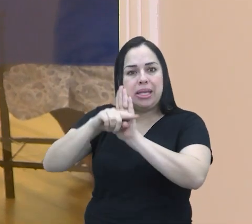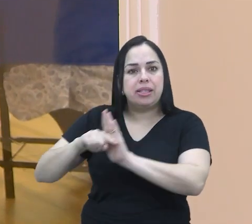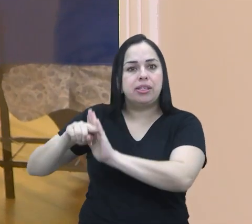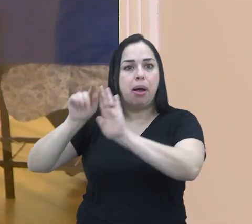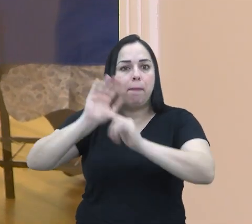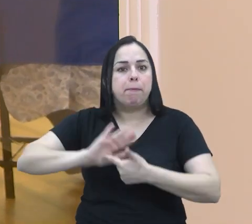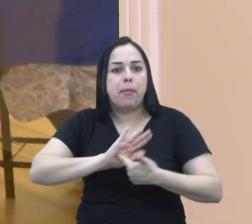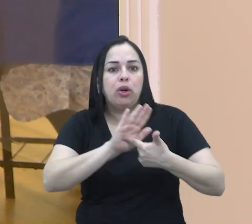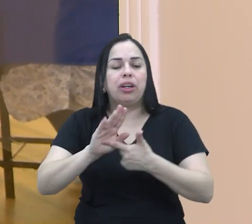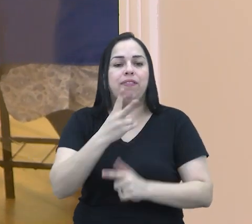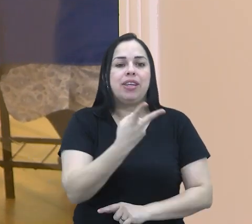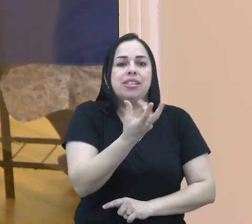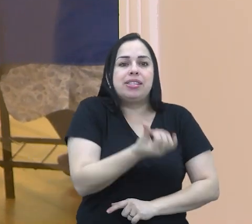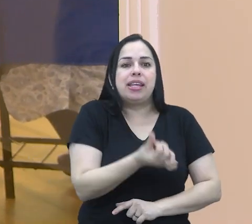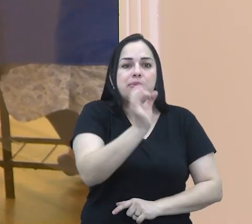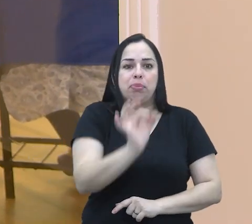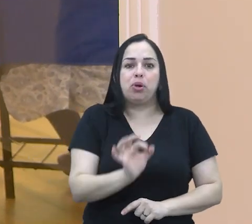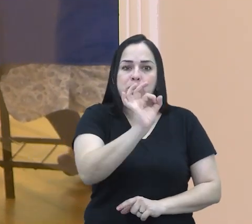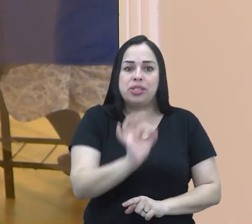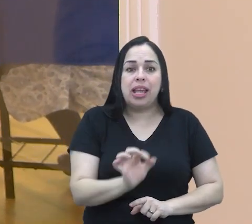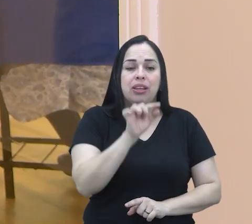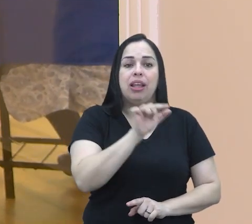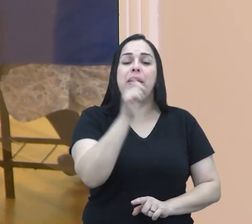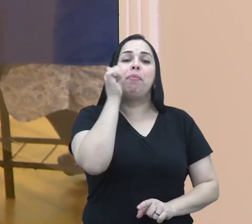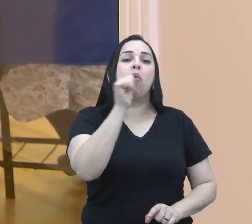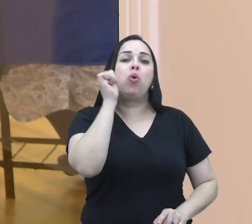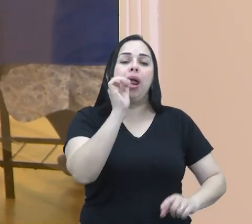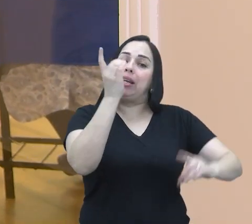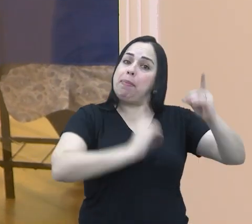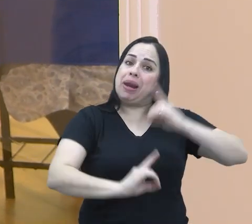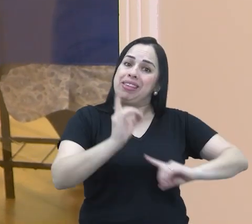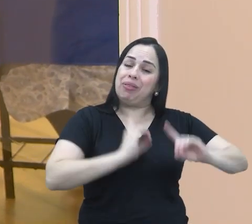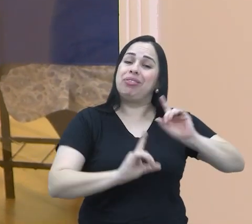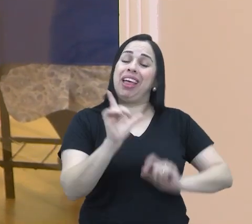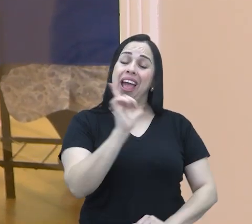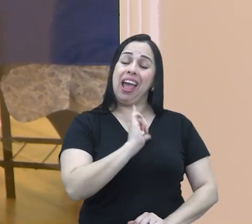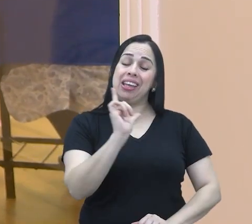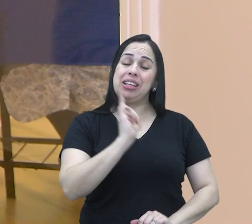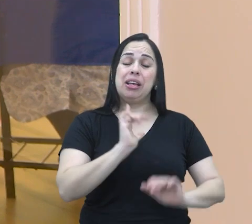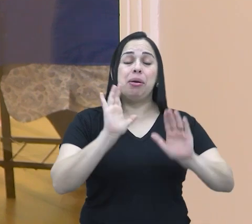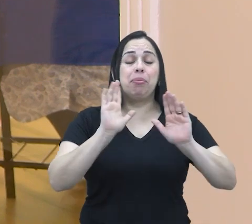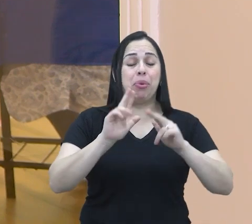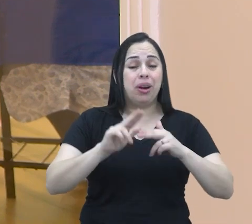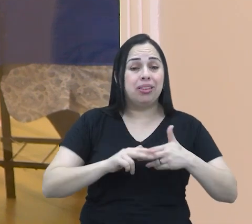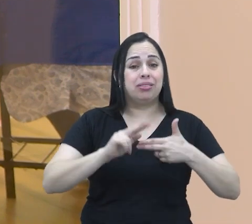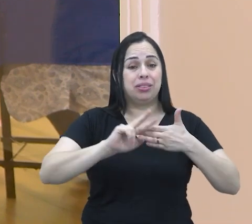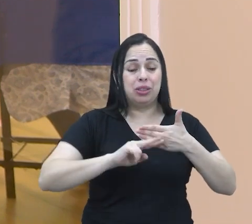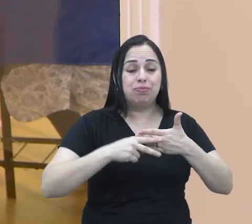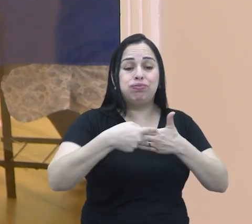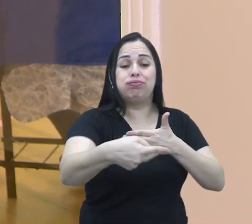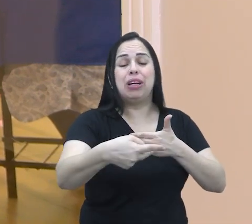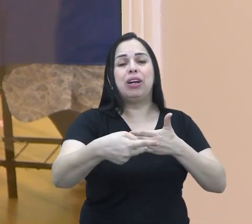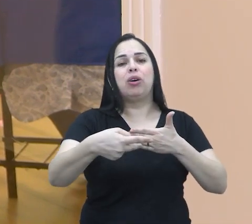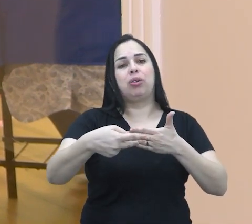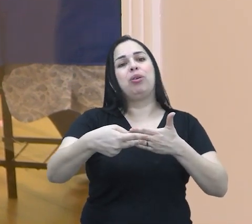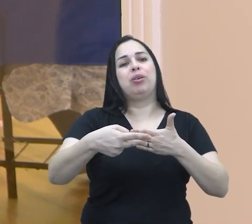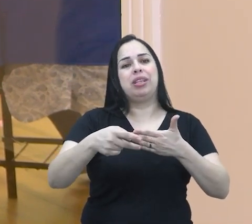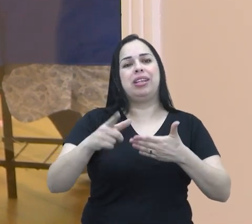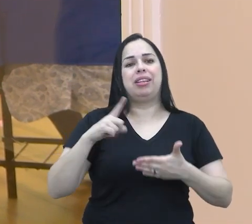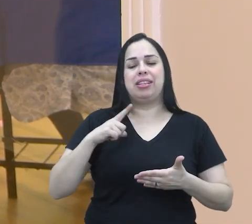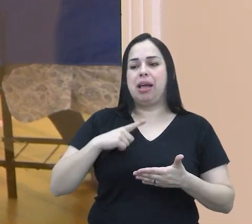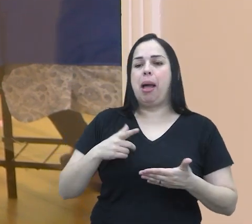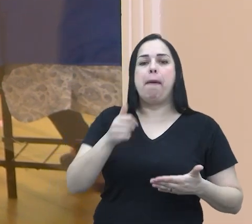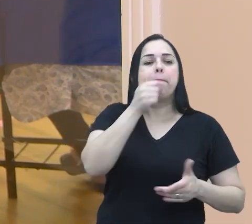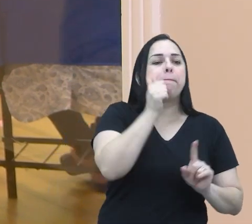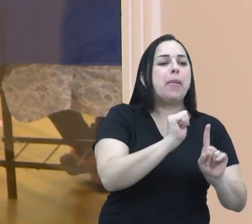das mulheres apresentam sintomas de depressão pós-parto no Brasil. O problema traz consequências para o vínculo entre mãe e bebê.